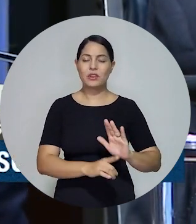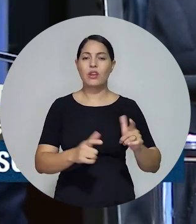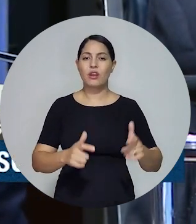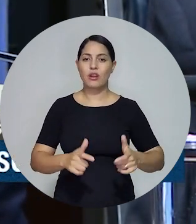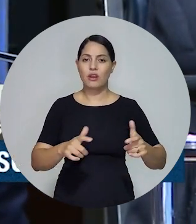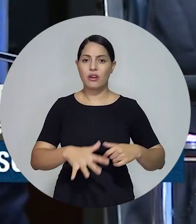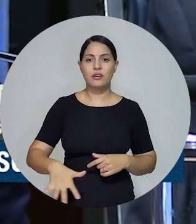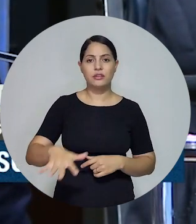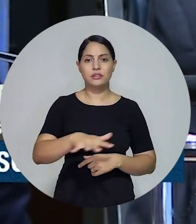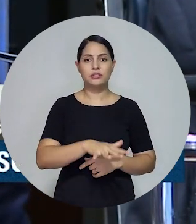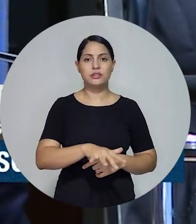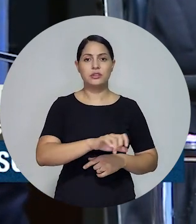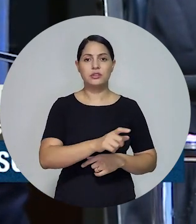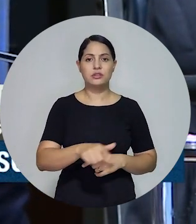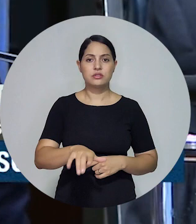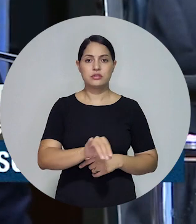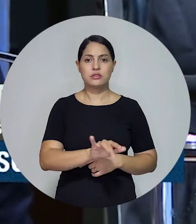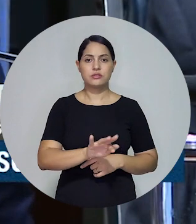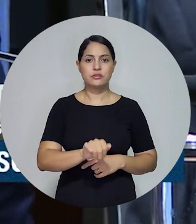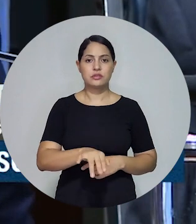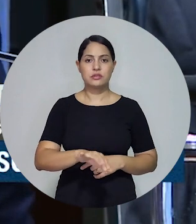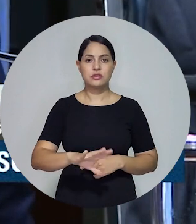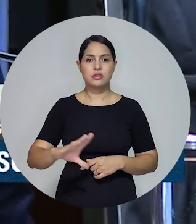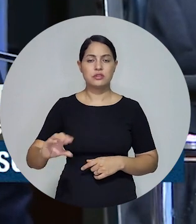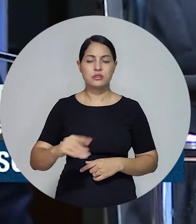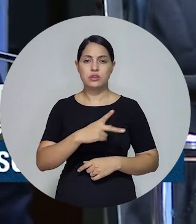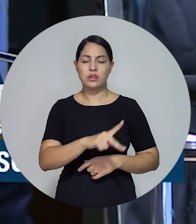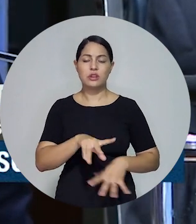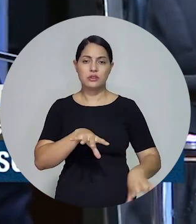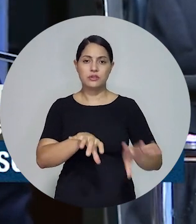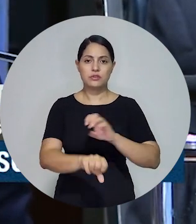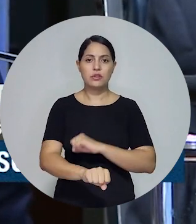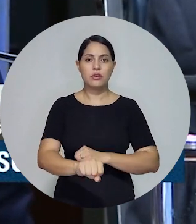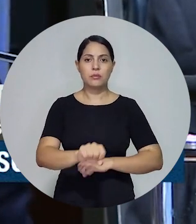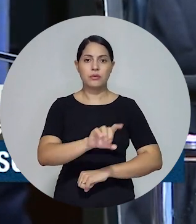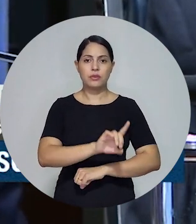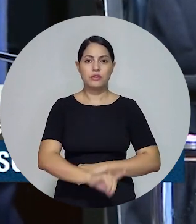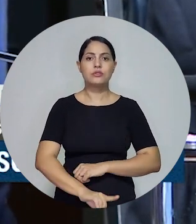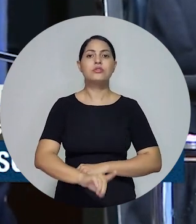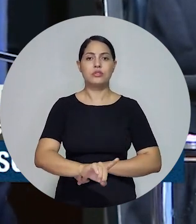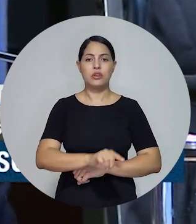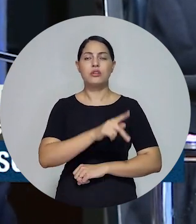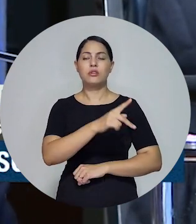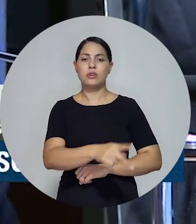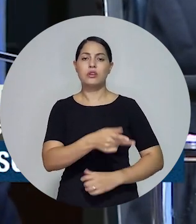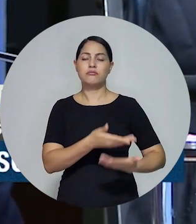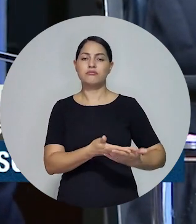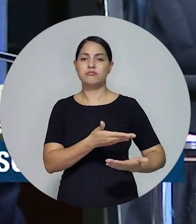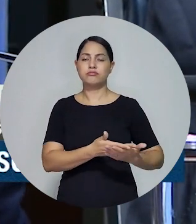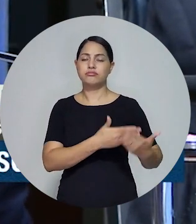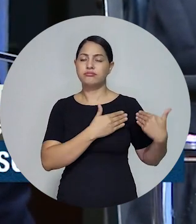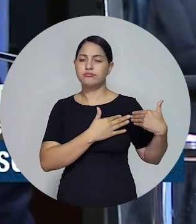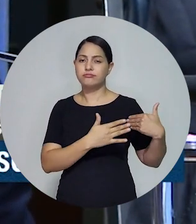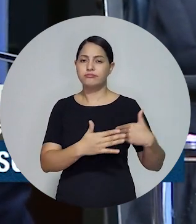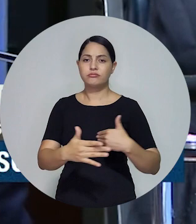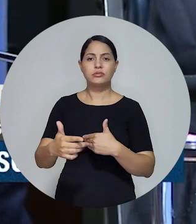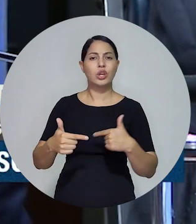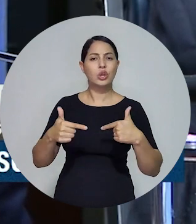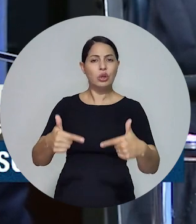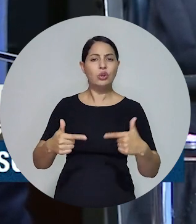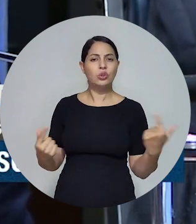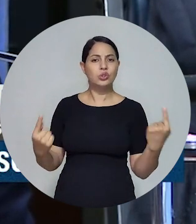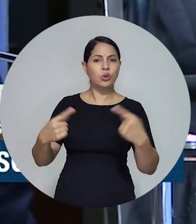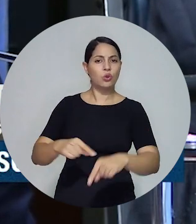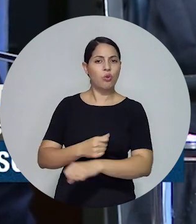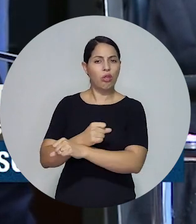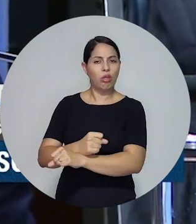nosso homenageado engajou-se na luta abolicionista desde o início de sua formação acadêmica. Ainda quando estudante,